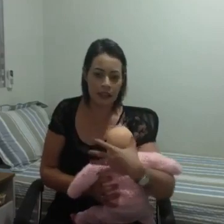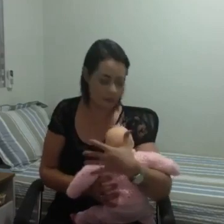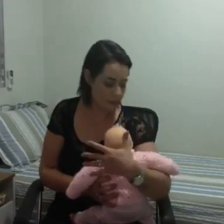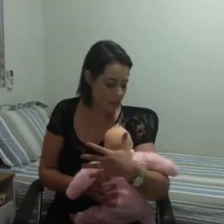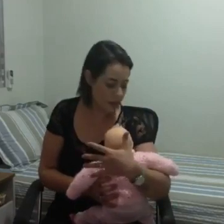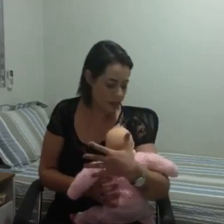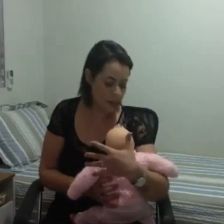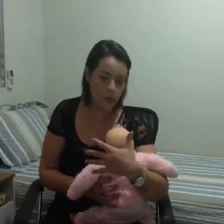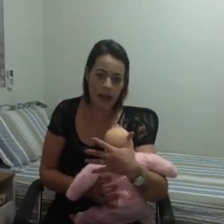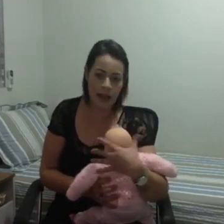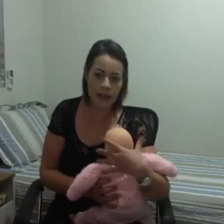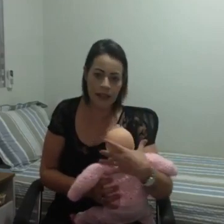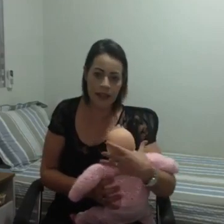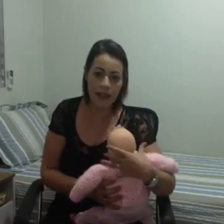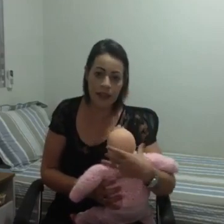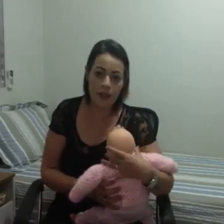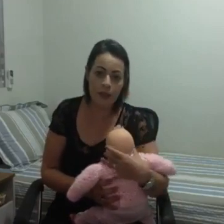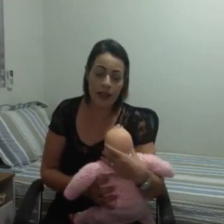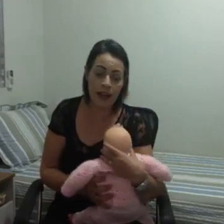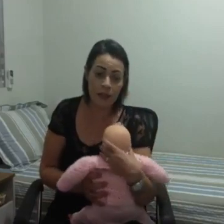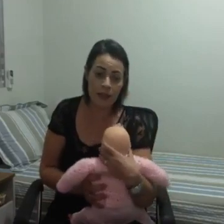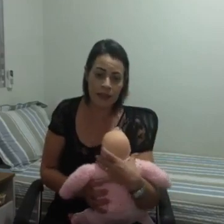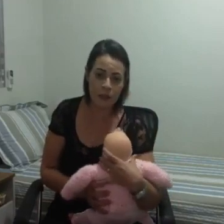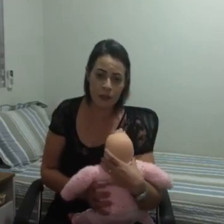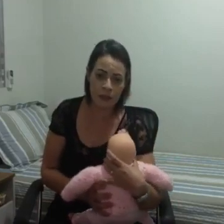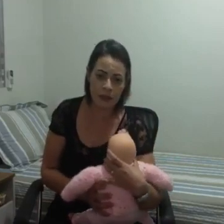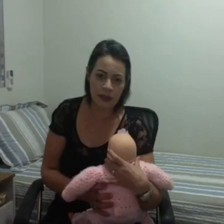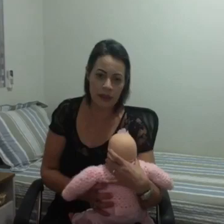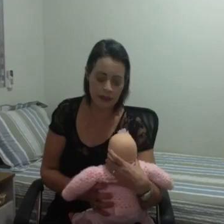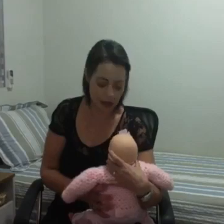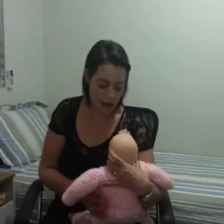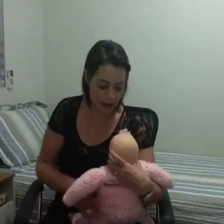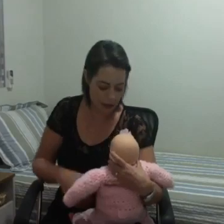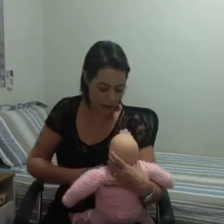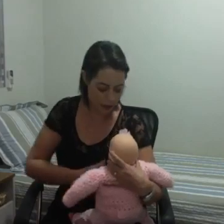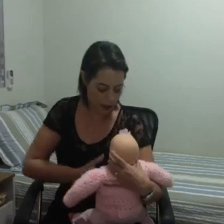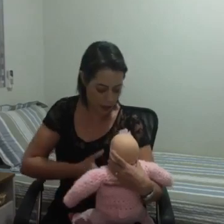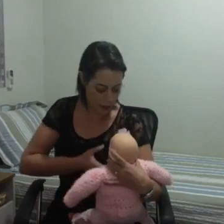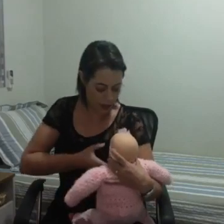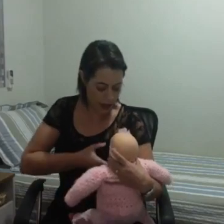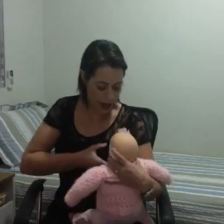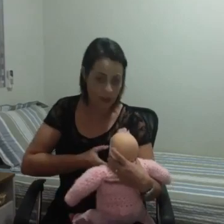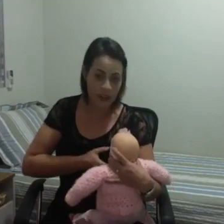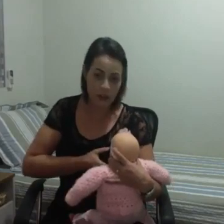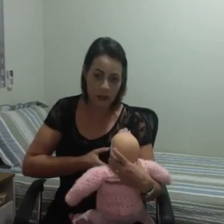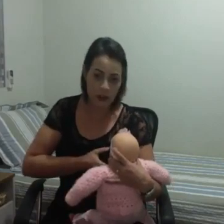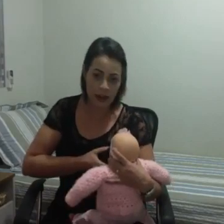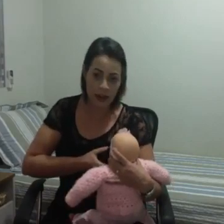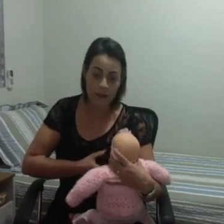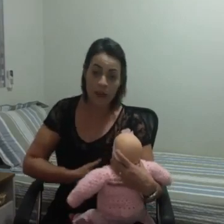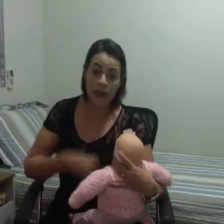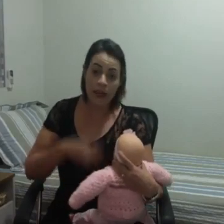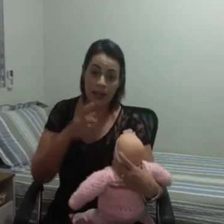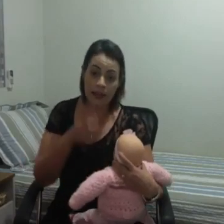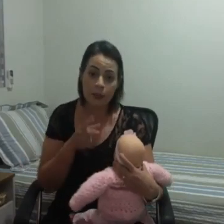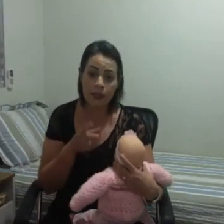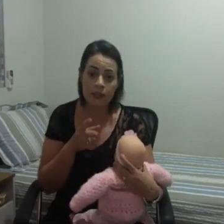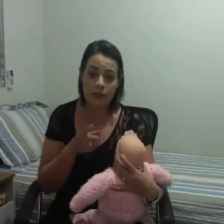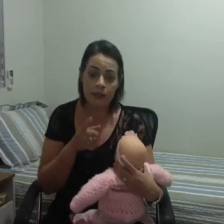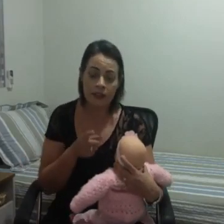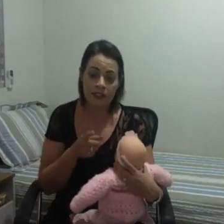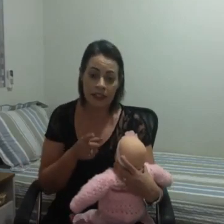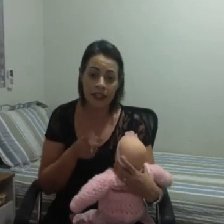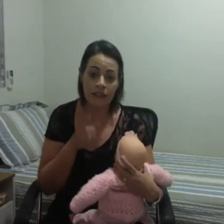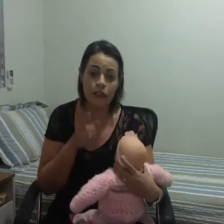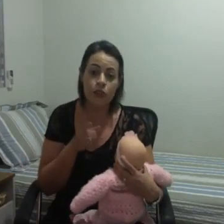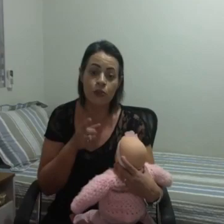você segurar aqui e apoiar a cabecinha do bebê, tá? Você vai apoiar e vai colocar. Essa posição